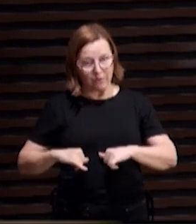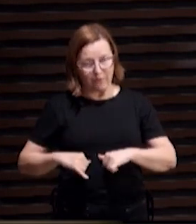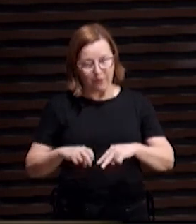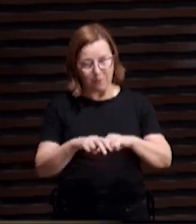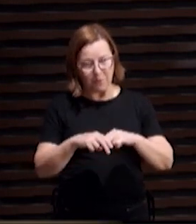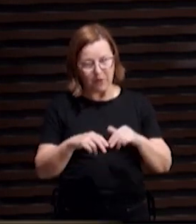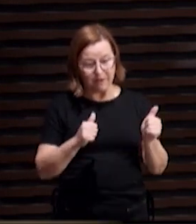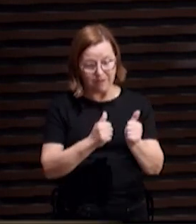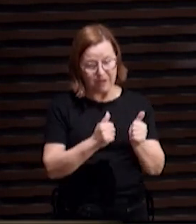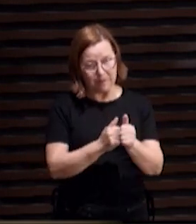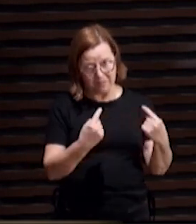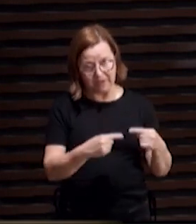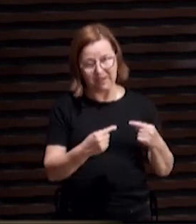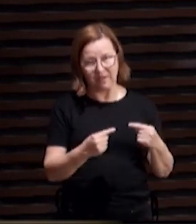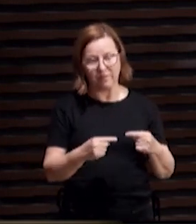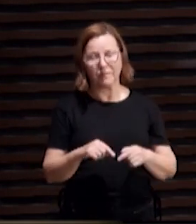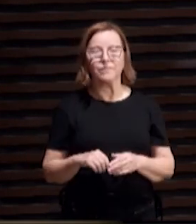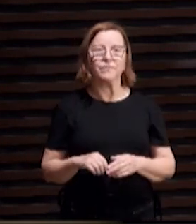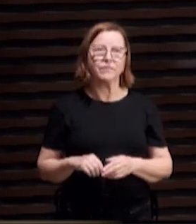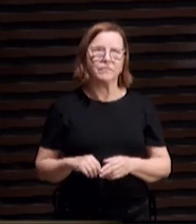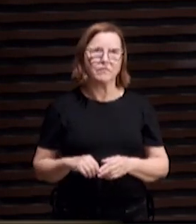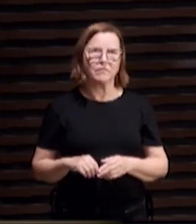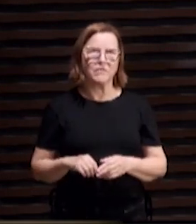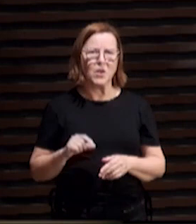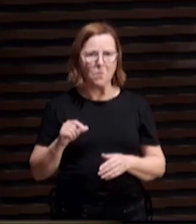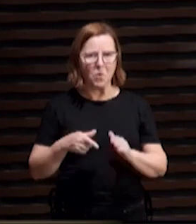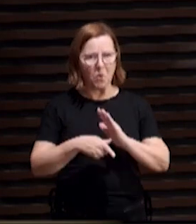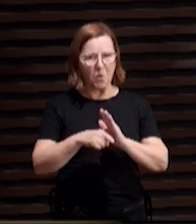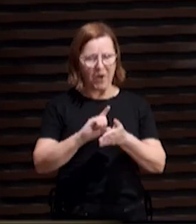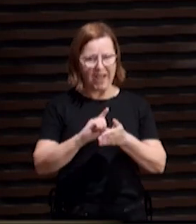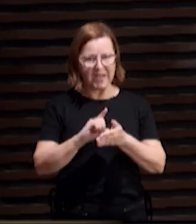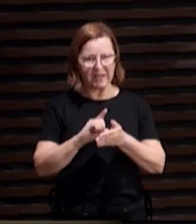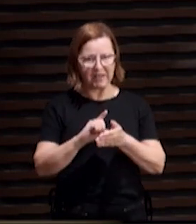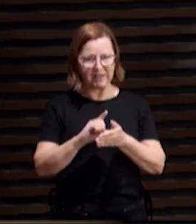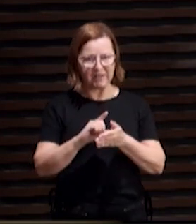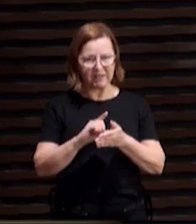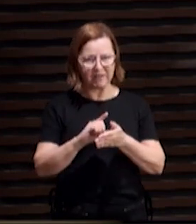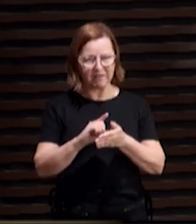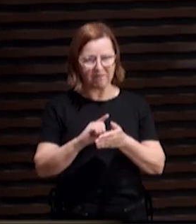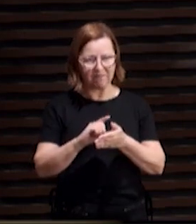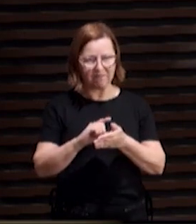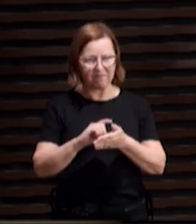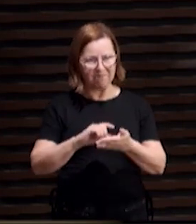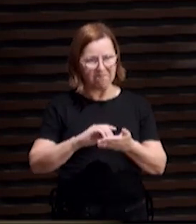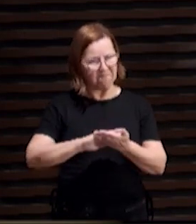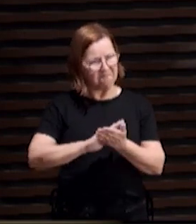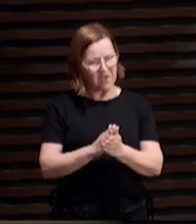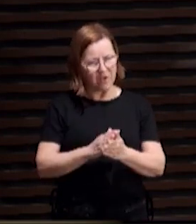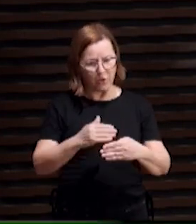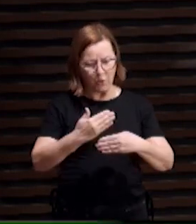Aqui está mais ou menos um pouco antes da queda de Jerusalém, dos muros, que foi no